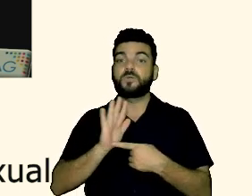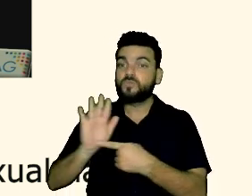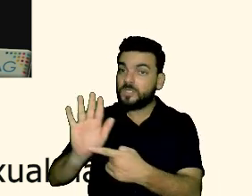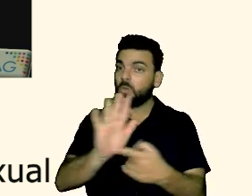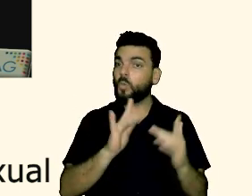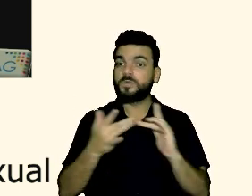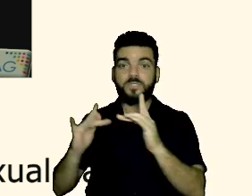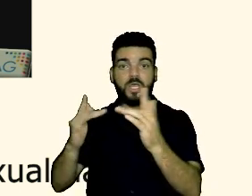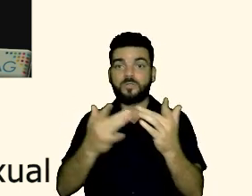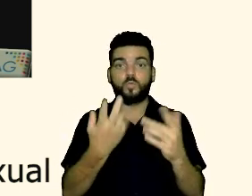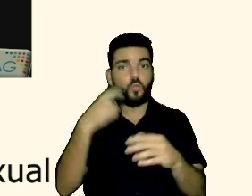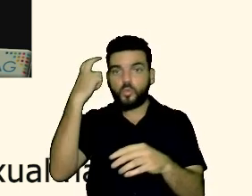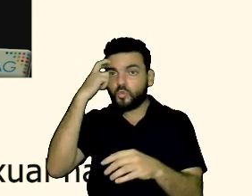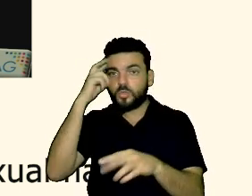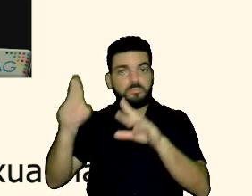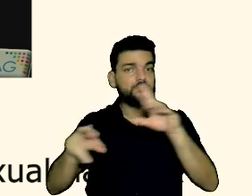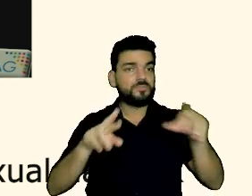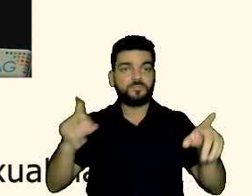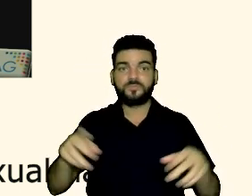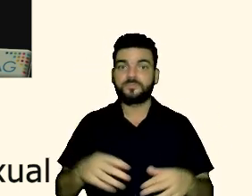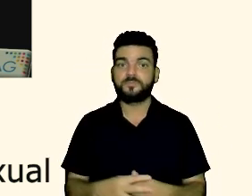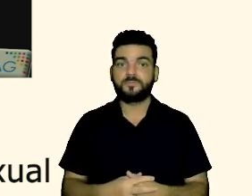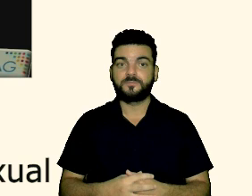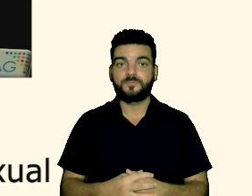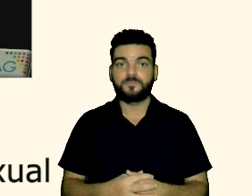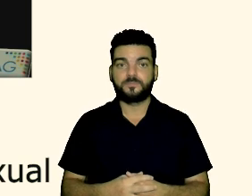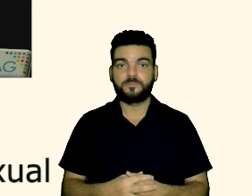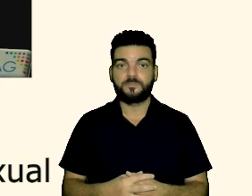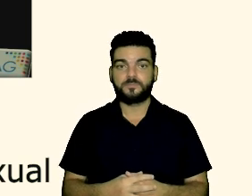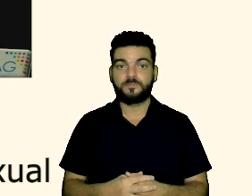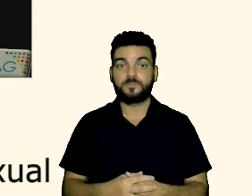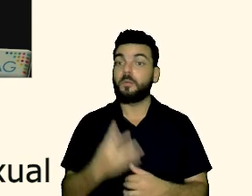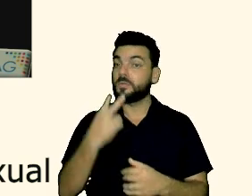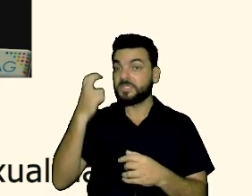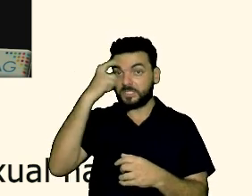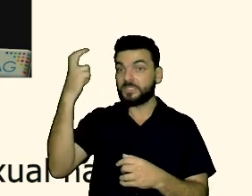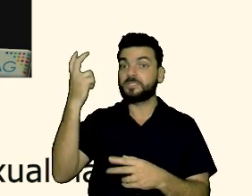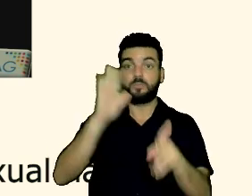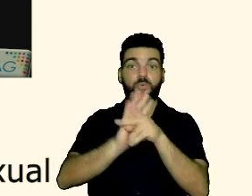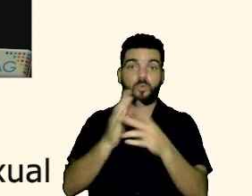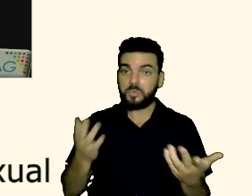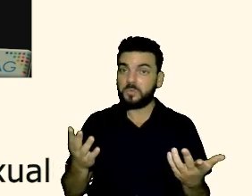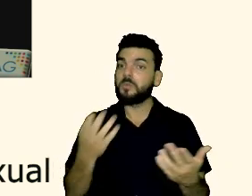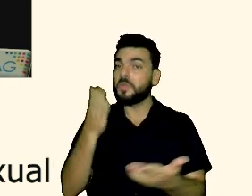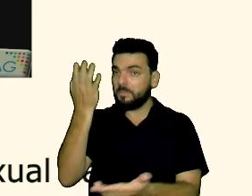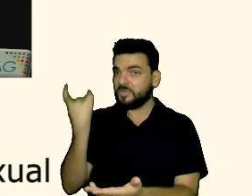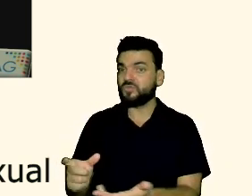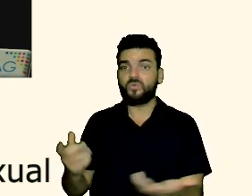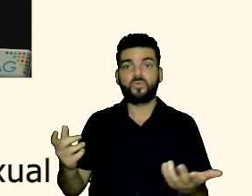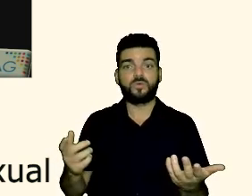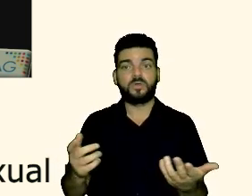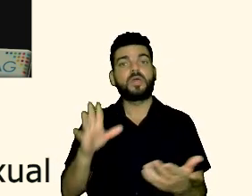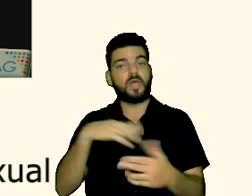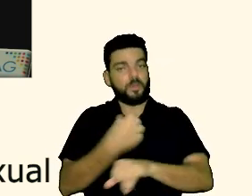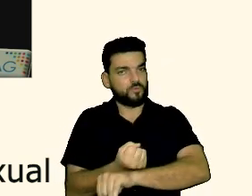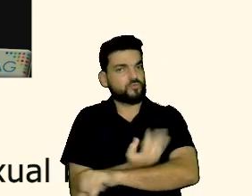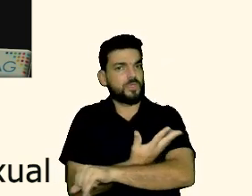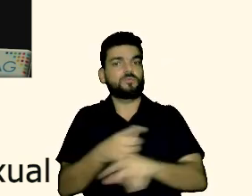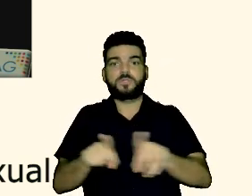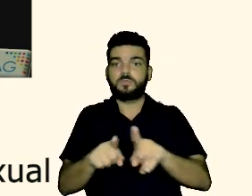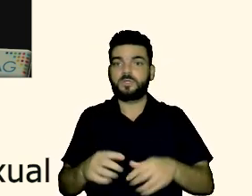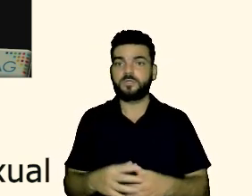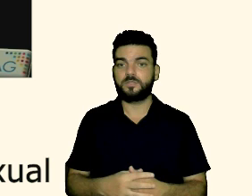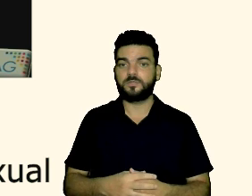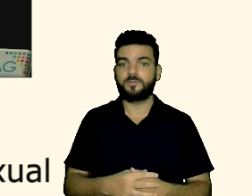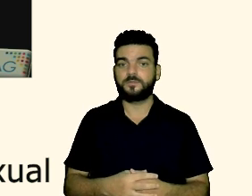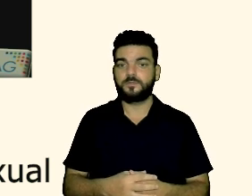de inteligência cultural, né? Além da inteligência emocional, que regula a questão da convivência, que nós falamos lá atrás,